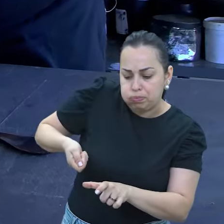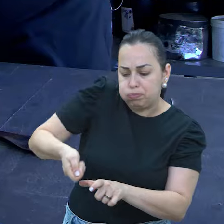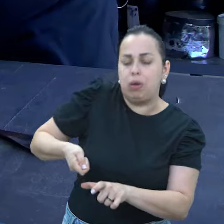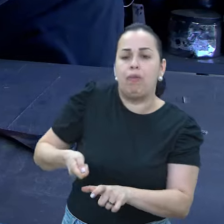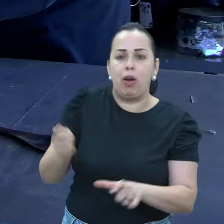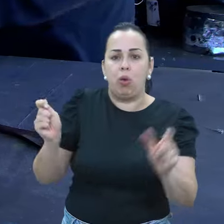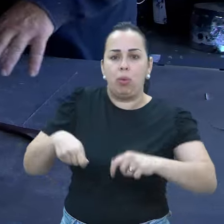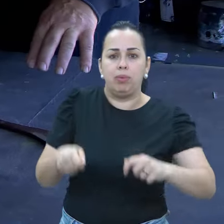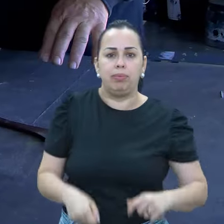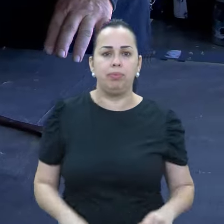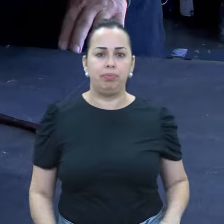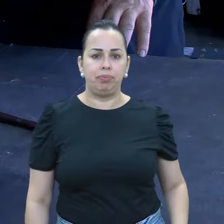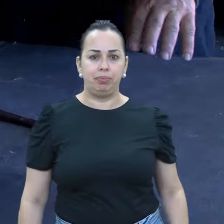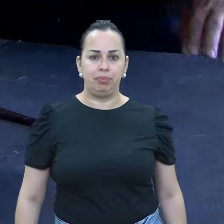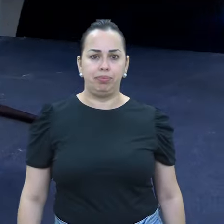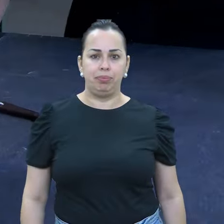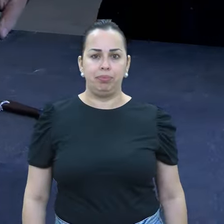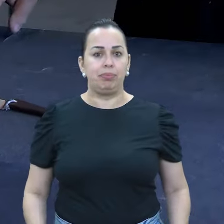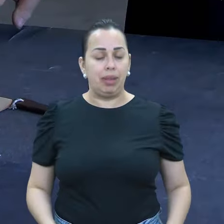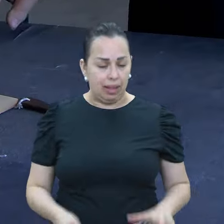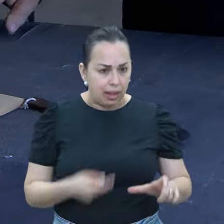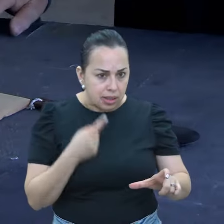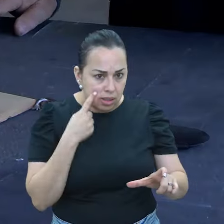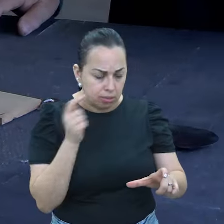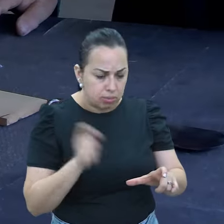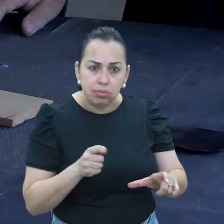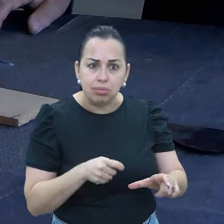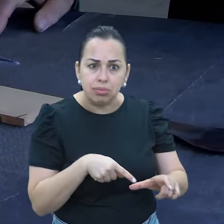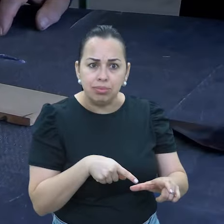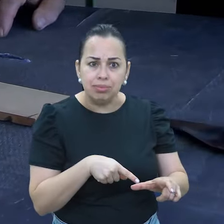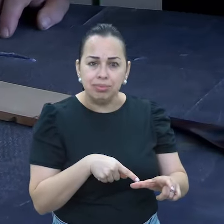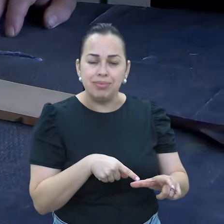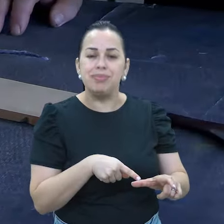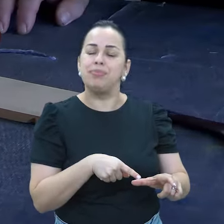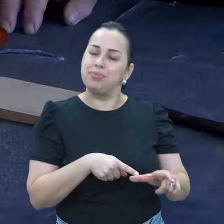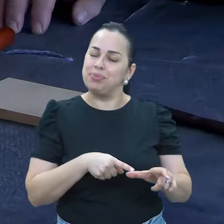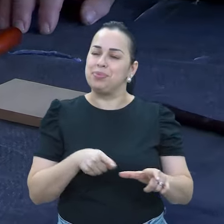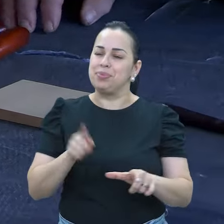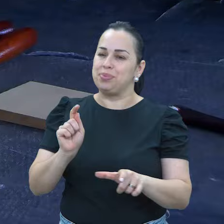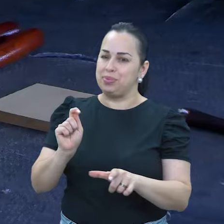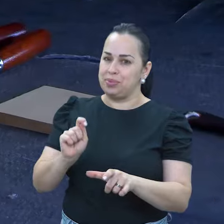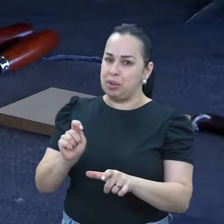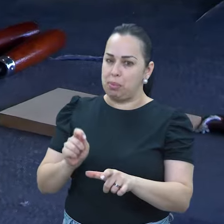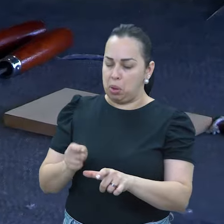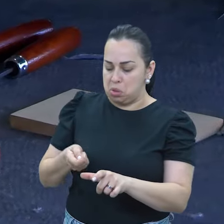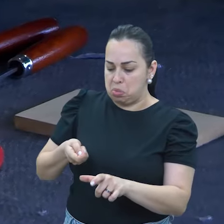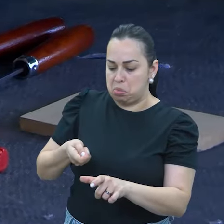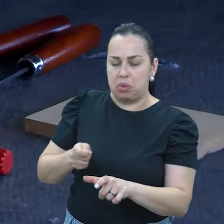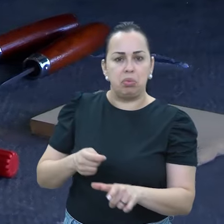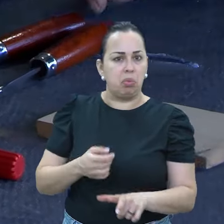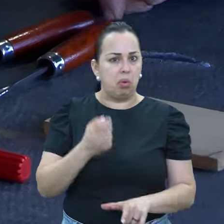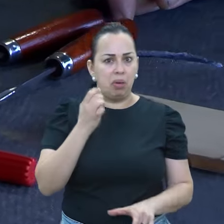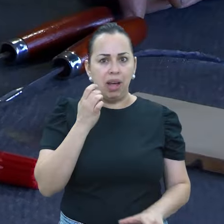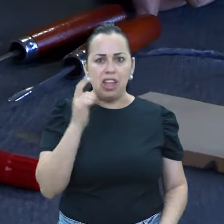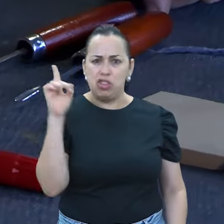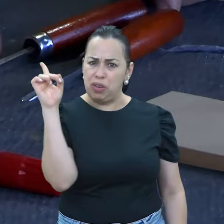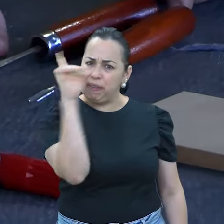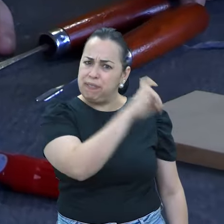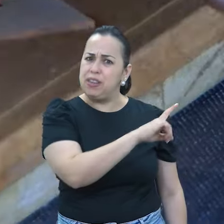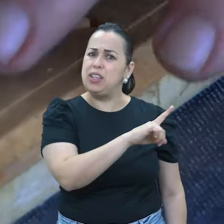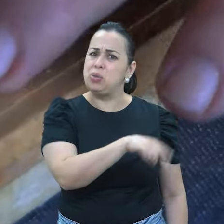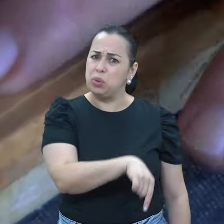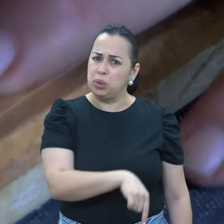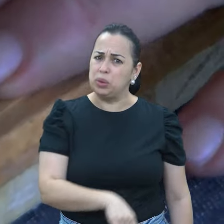você conduzi-la. Ah, vamos lá. Assim? É. Você pode seguir a sua linha. Não é fácil,